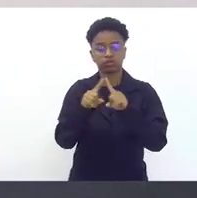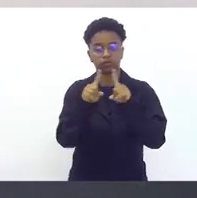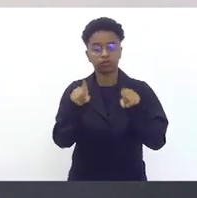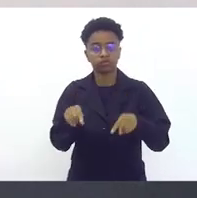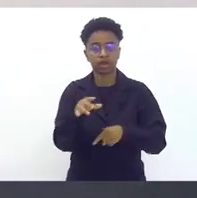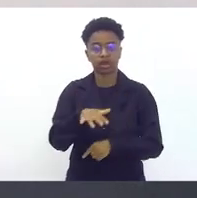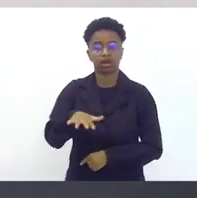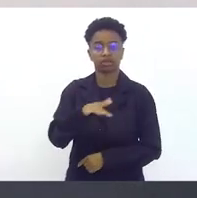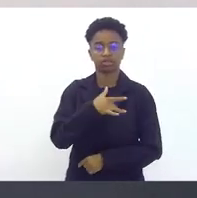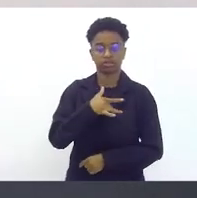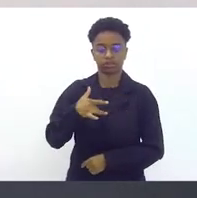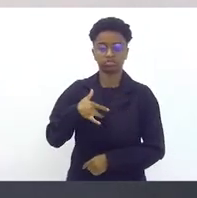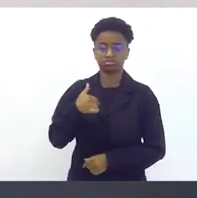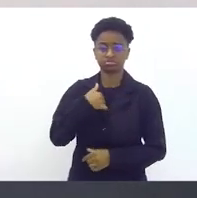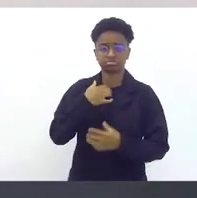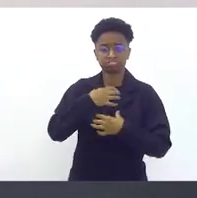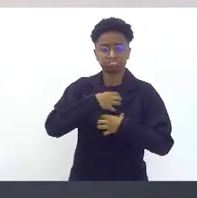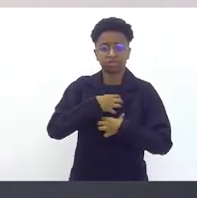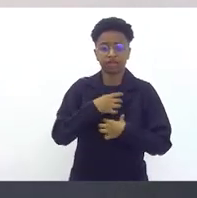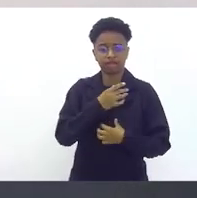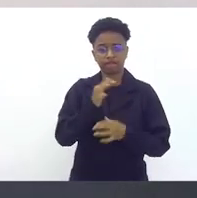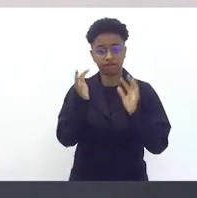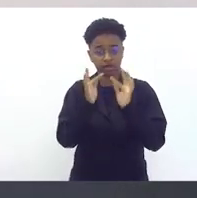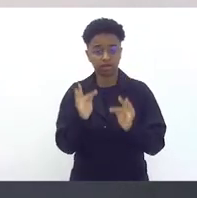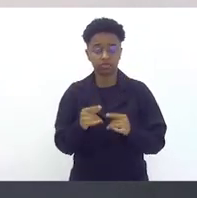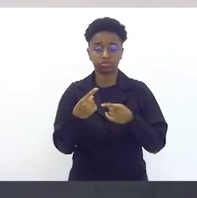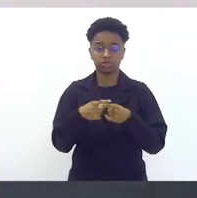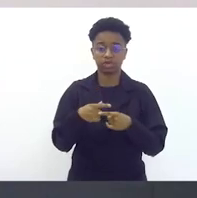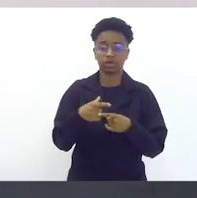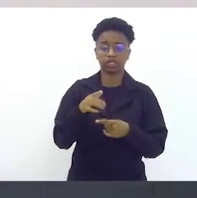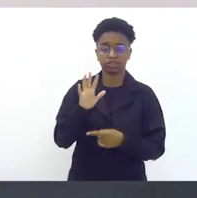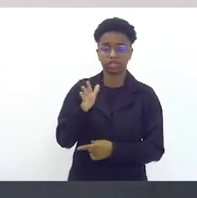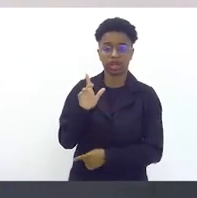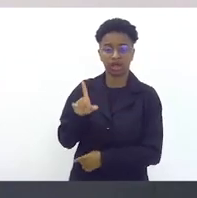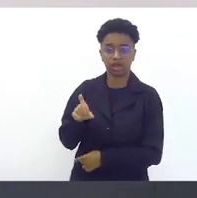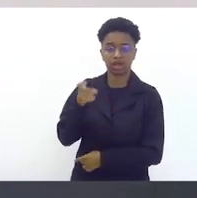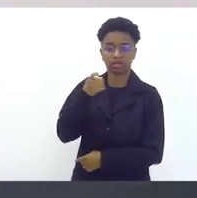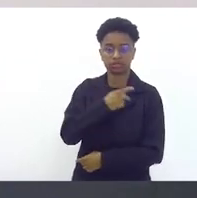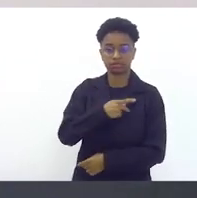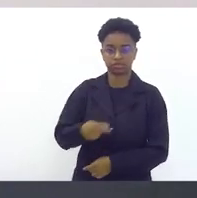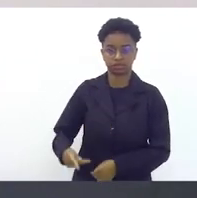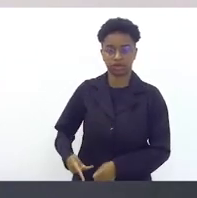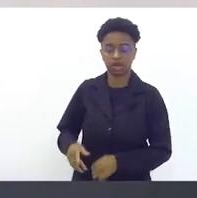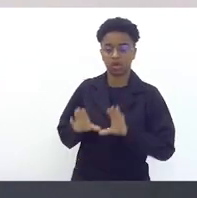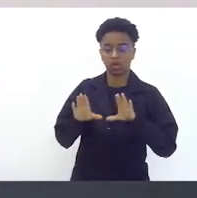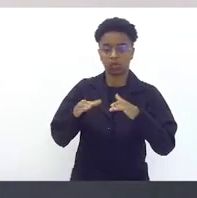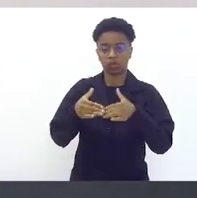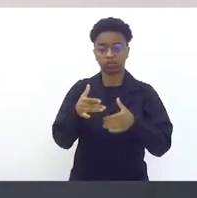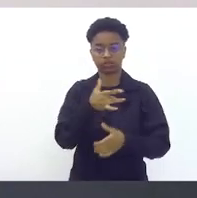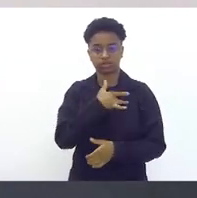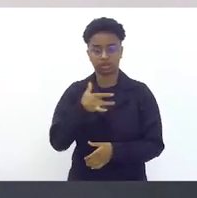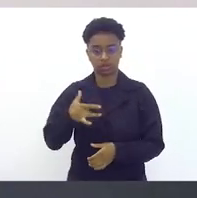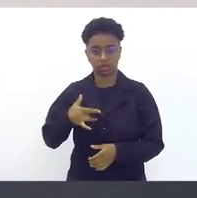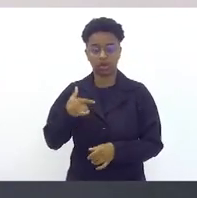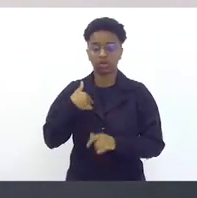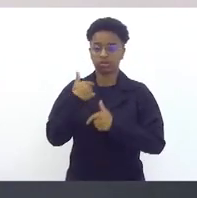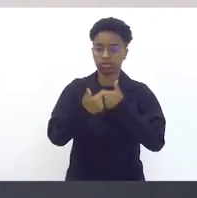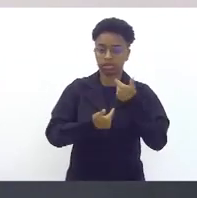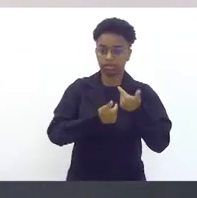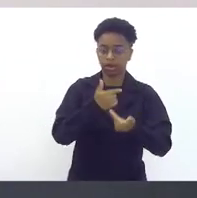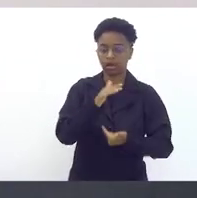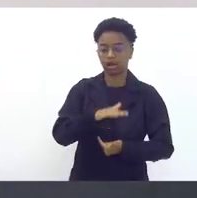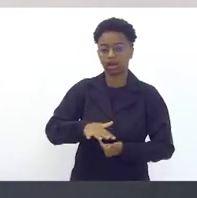tive a felicidade de presidir a Comissão de Saúde. Né? Eu venho da segurança